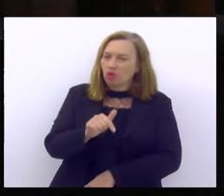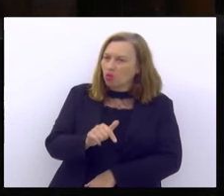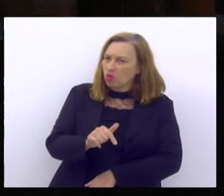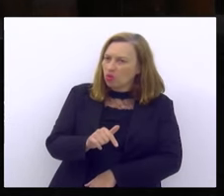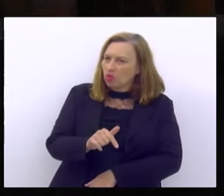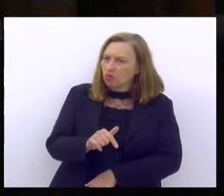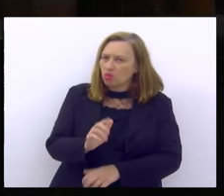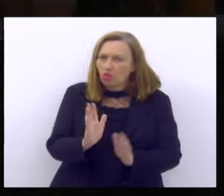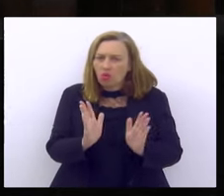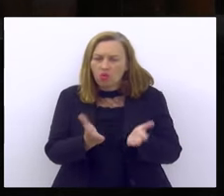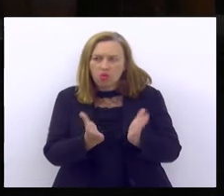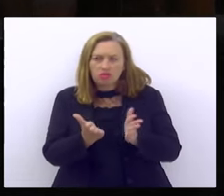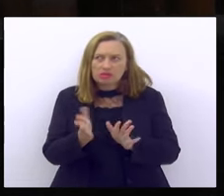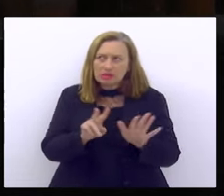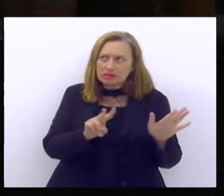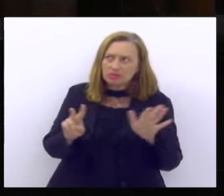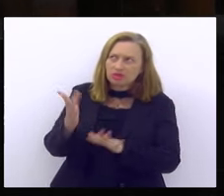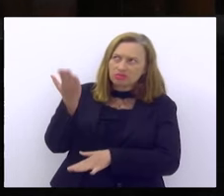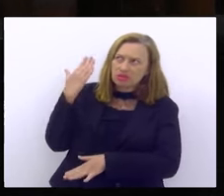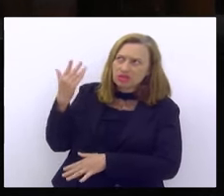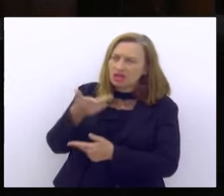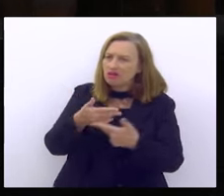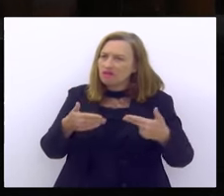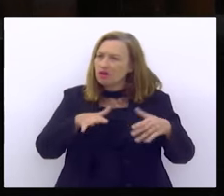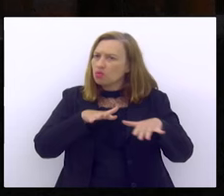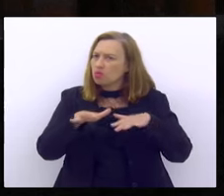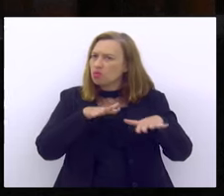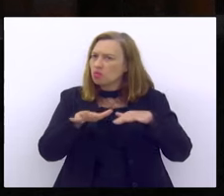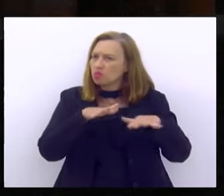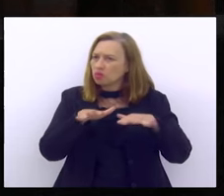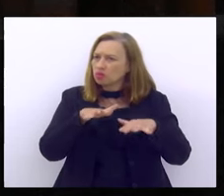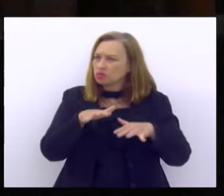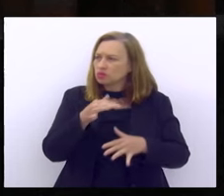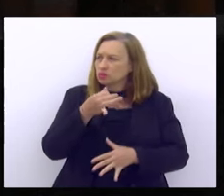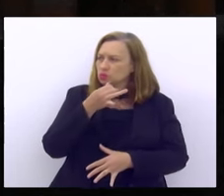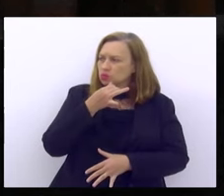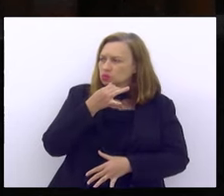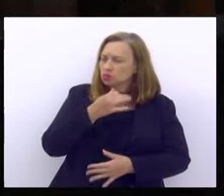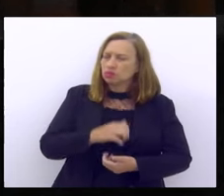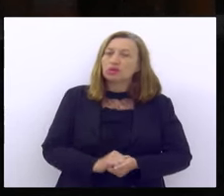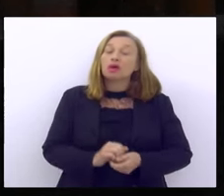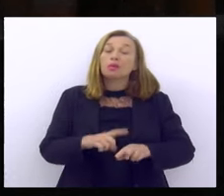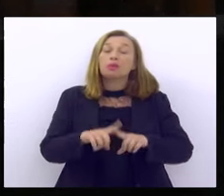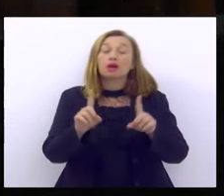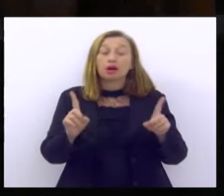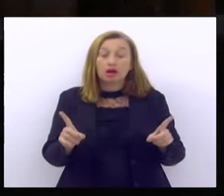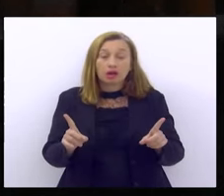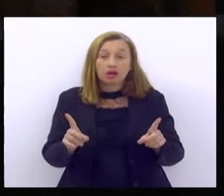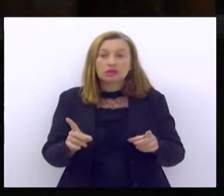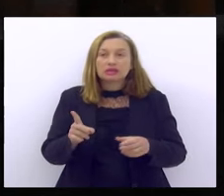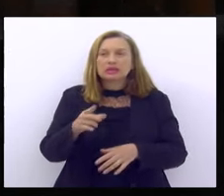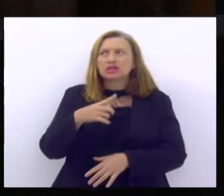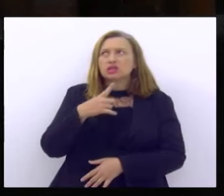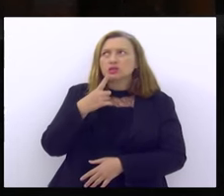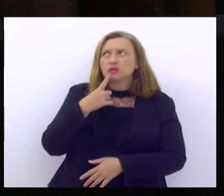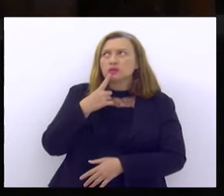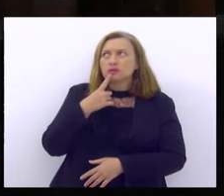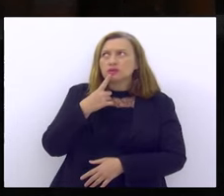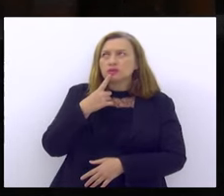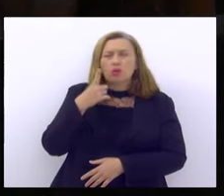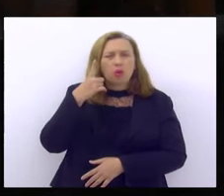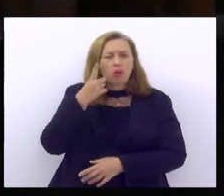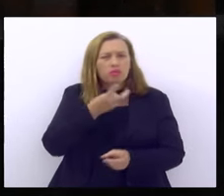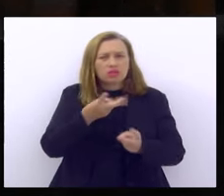de semana passada, diversas movimentações desastrosas. Mas se a gente recortar na